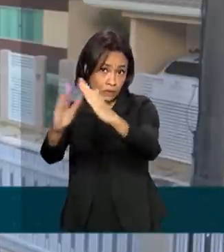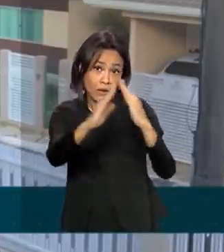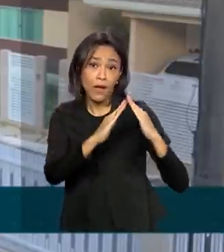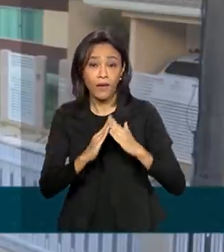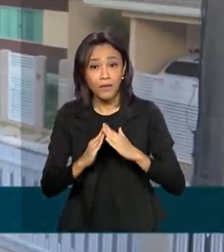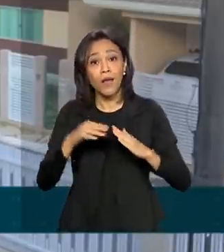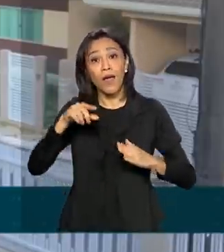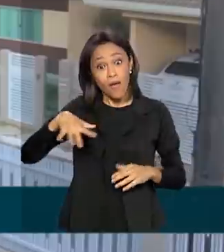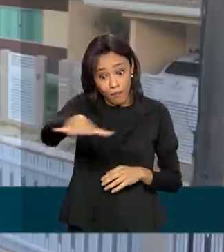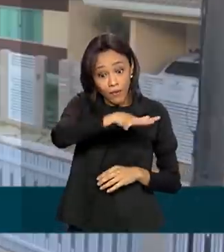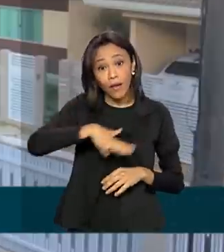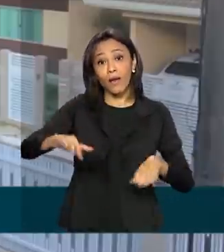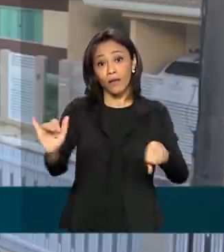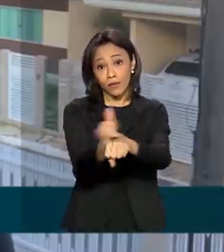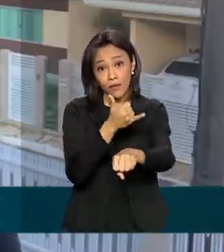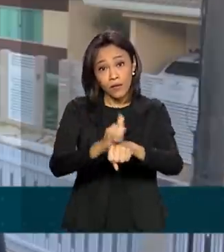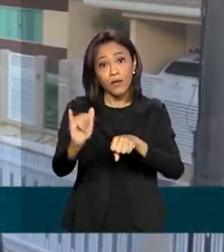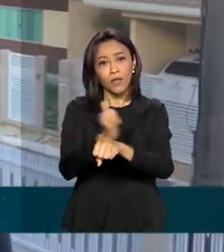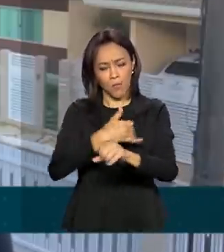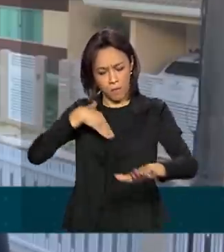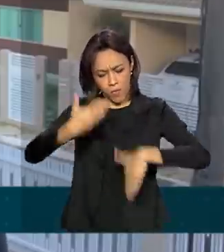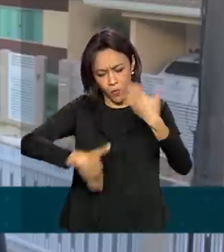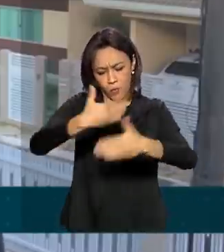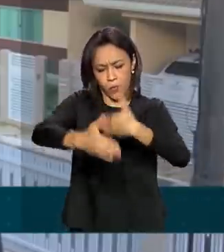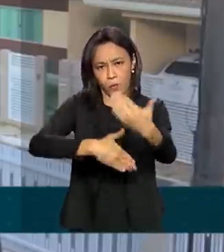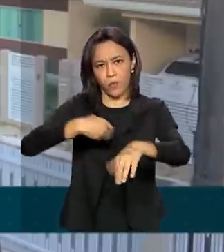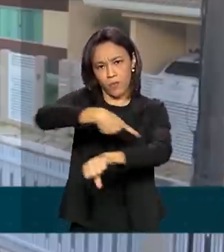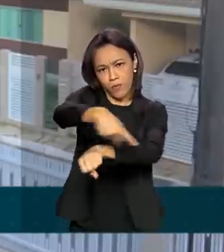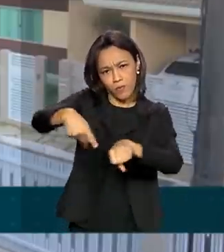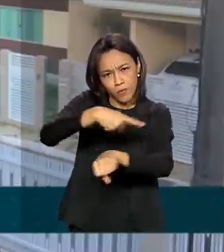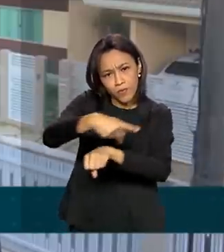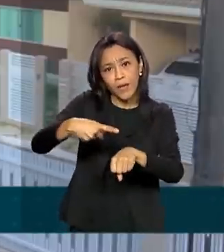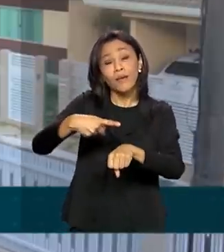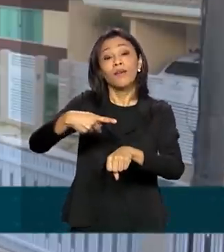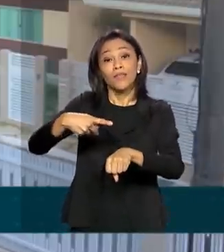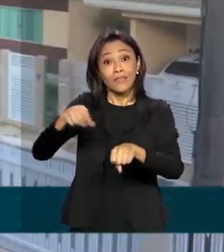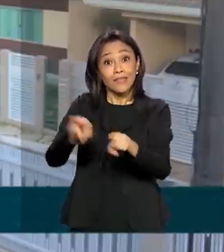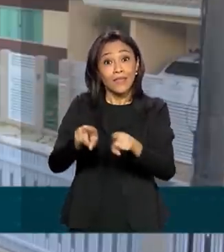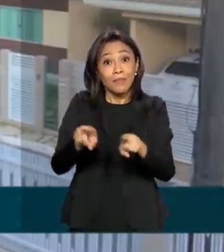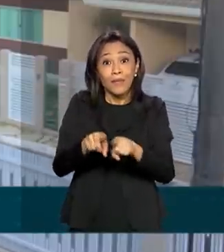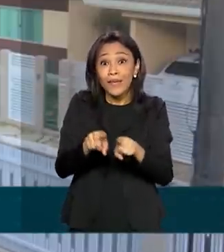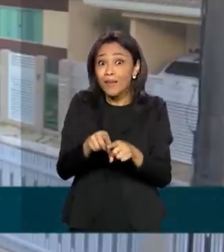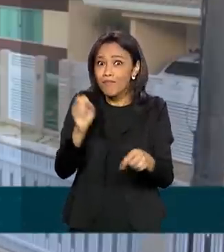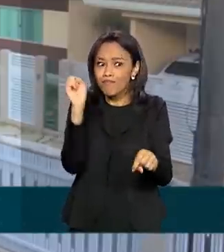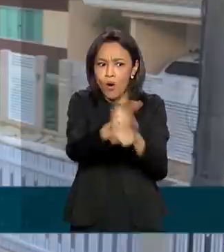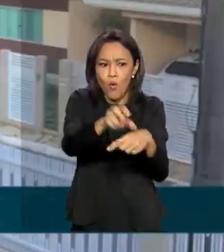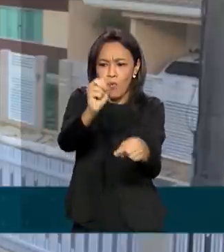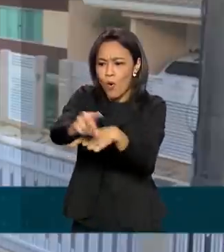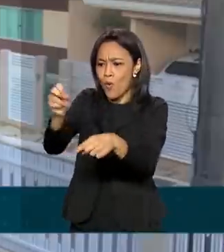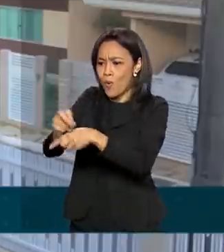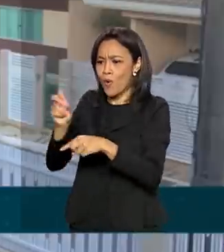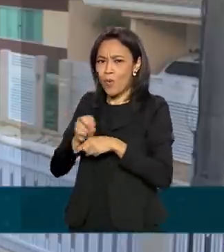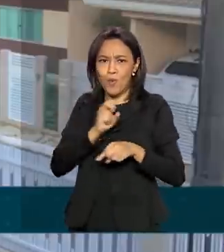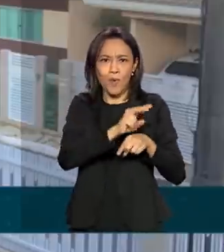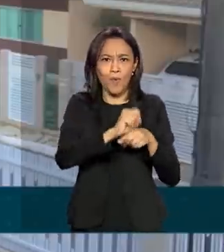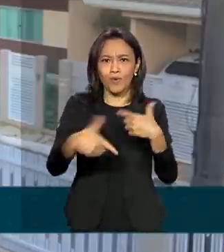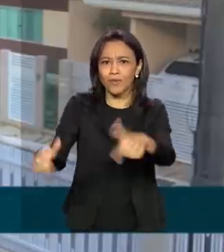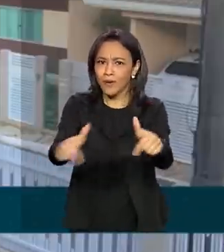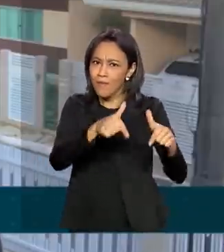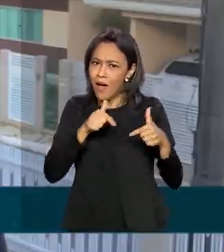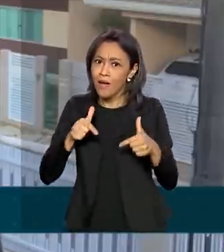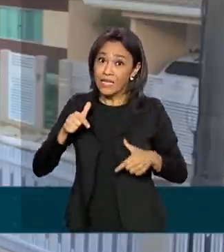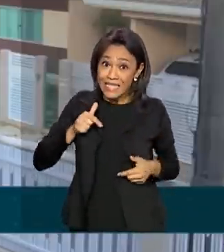estratégico para o desenvolvimento do país, já que também é um grande gerador de empregos e renda. Toda essa